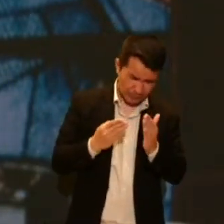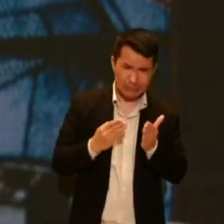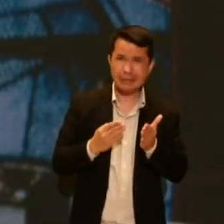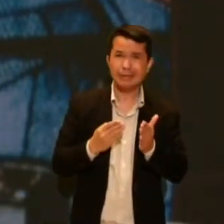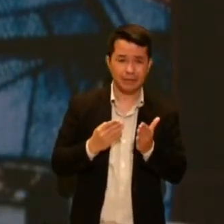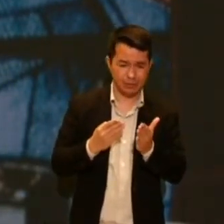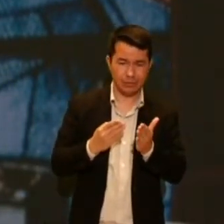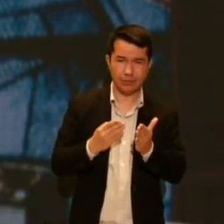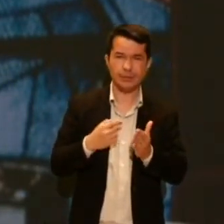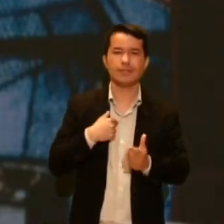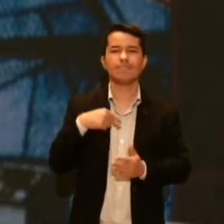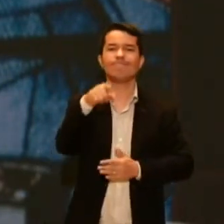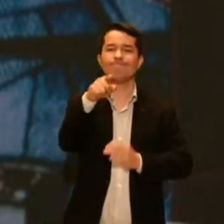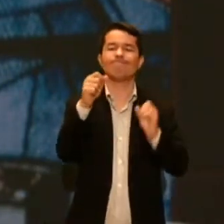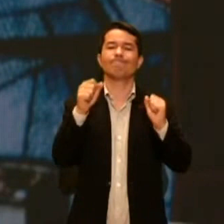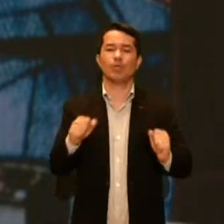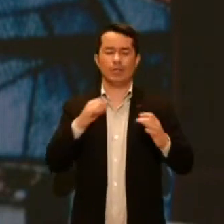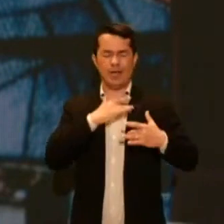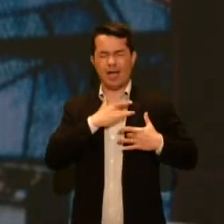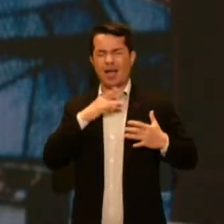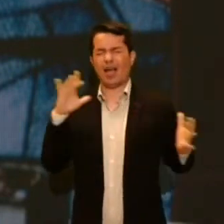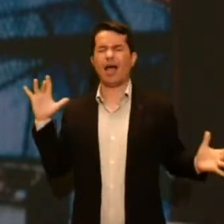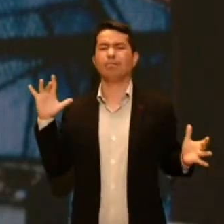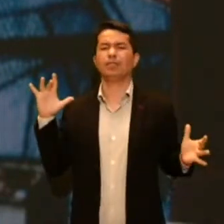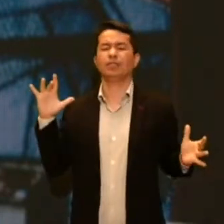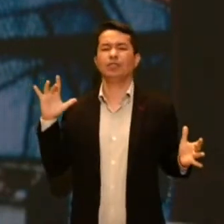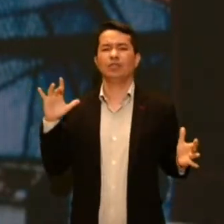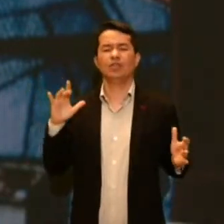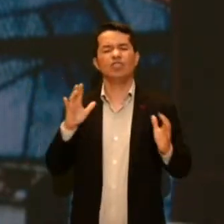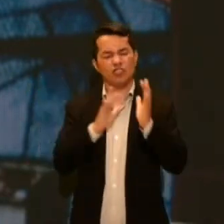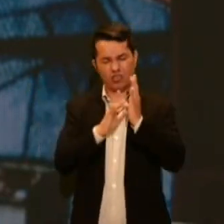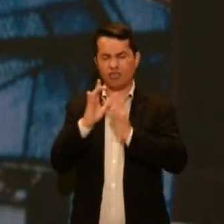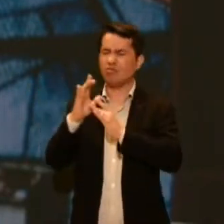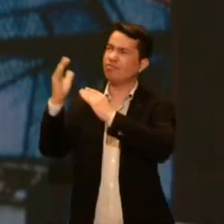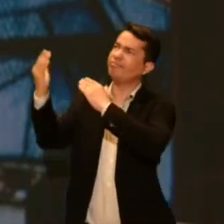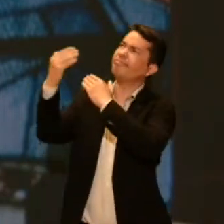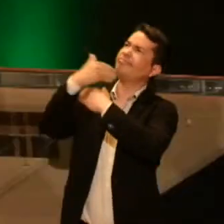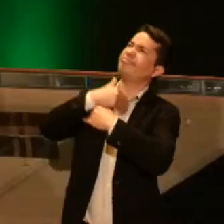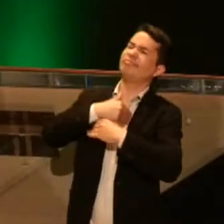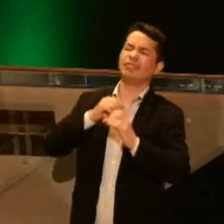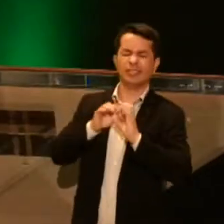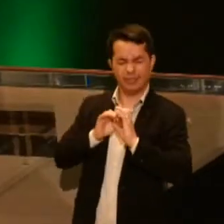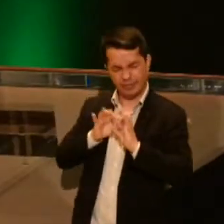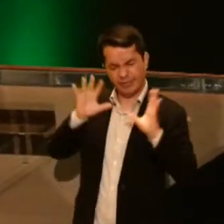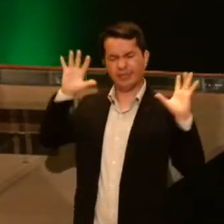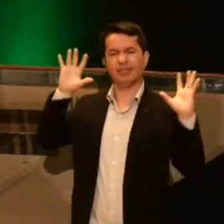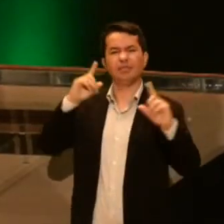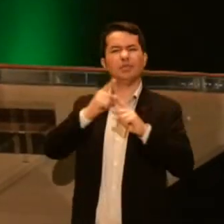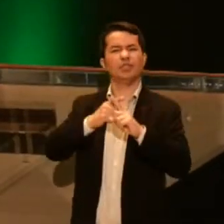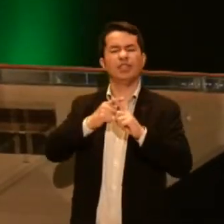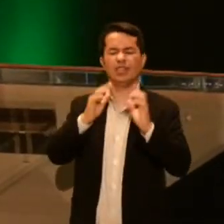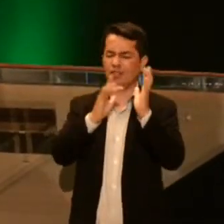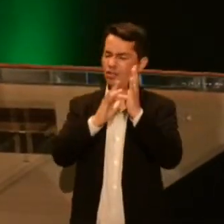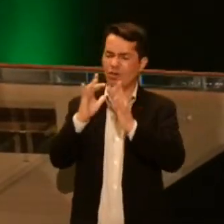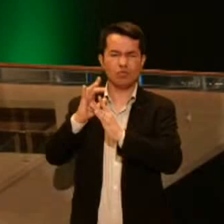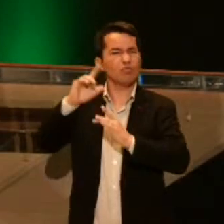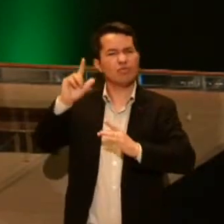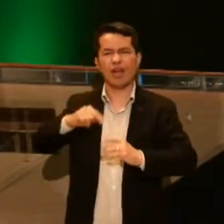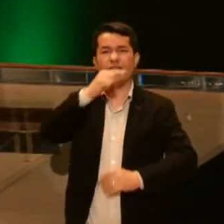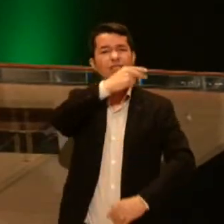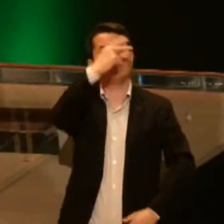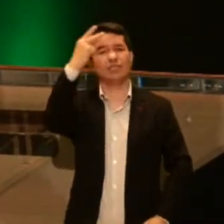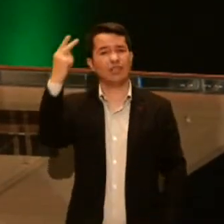do Natal, que é Jesus. Não há distância que impeça. Deus